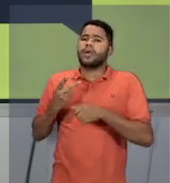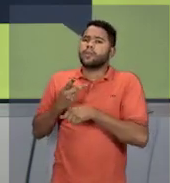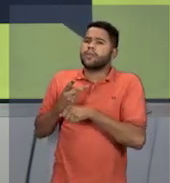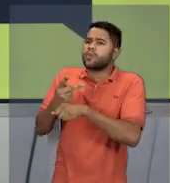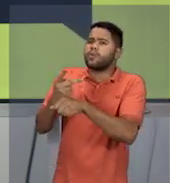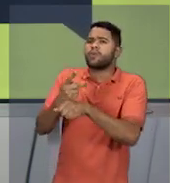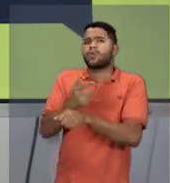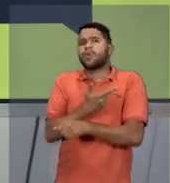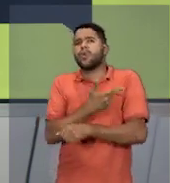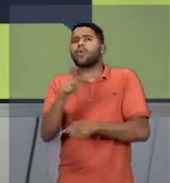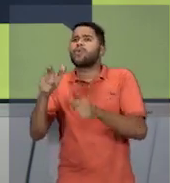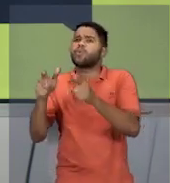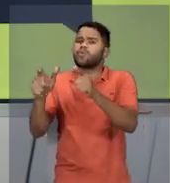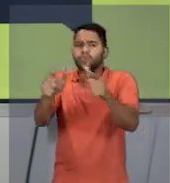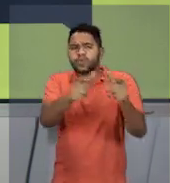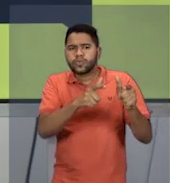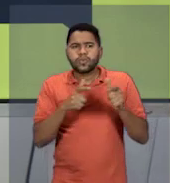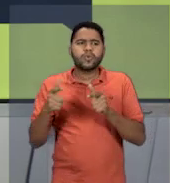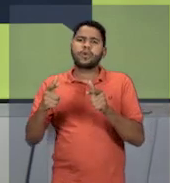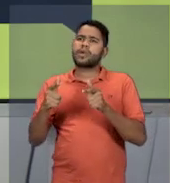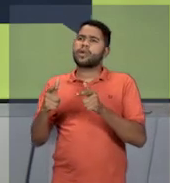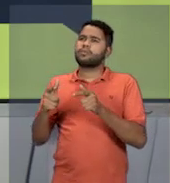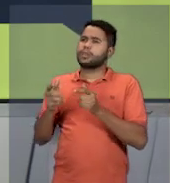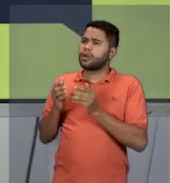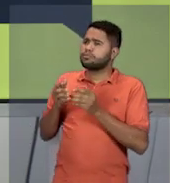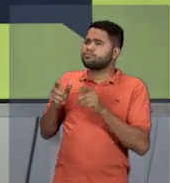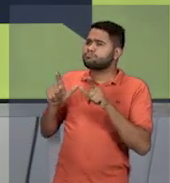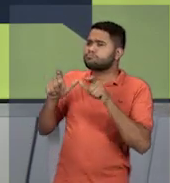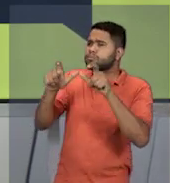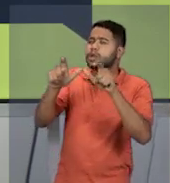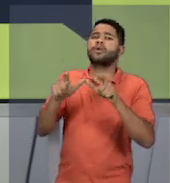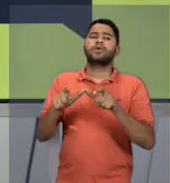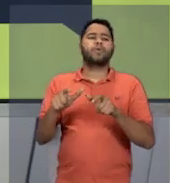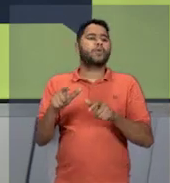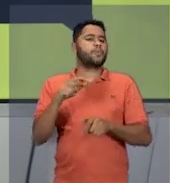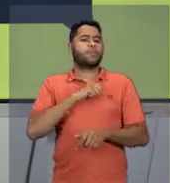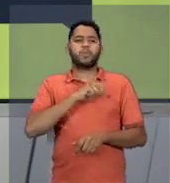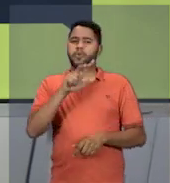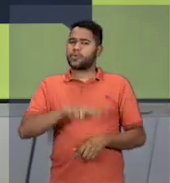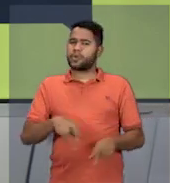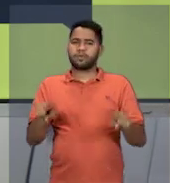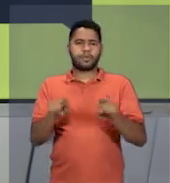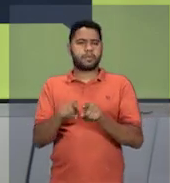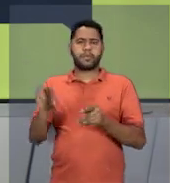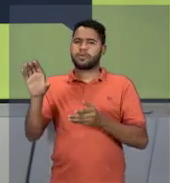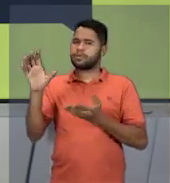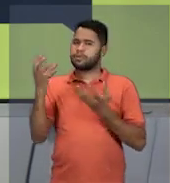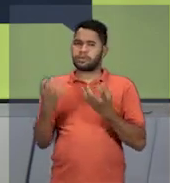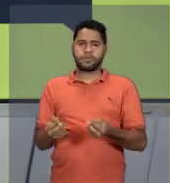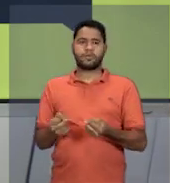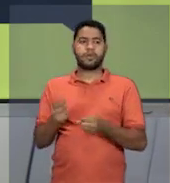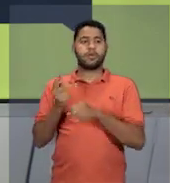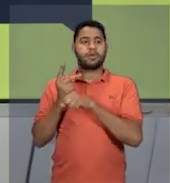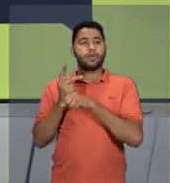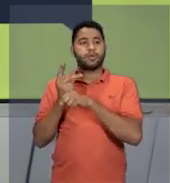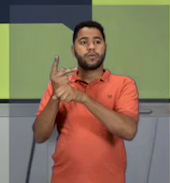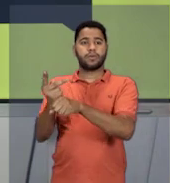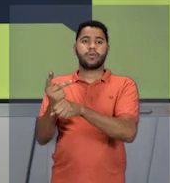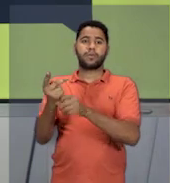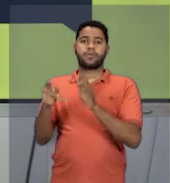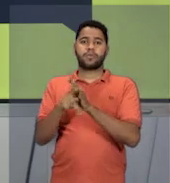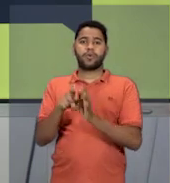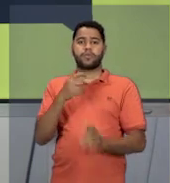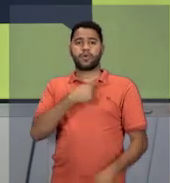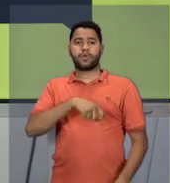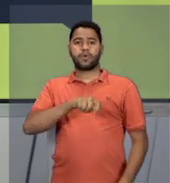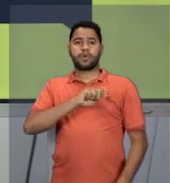novos caminhos, né, ou a financiar as minhas viagens? Portugal também não aceitou. E ele foi para a coroa da espanhola,